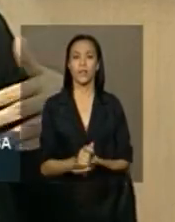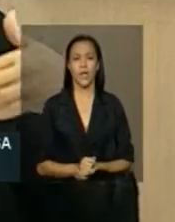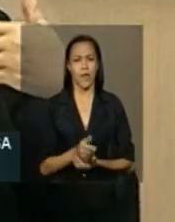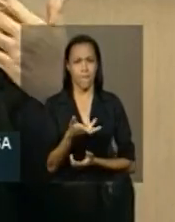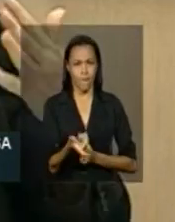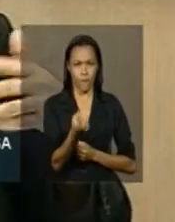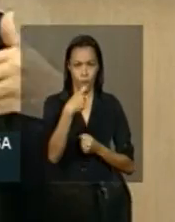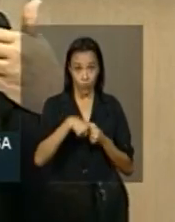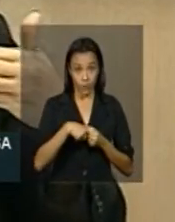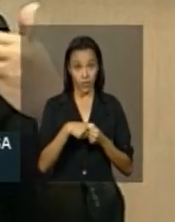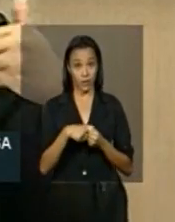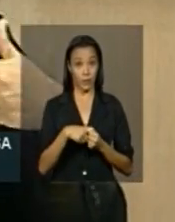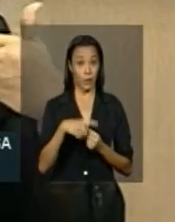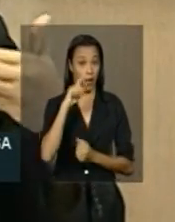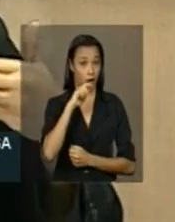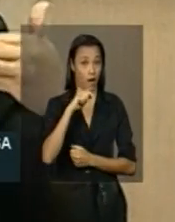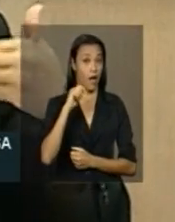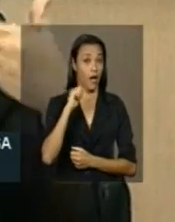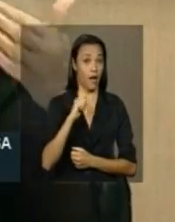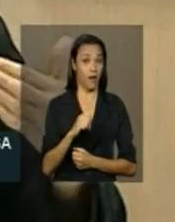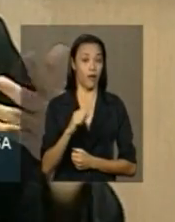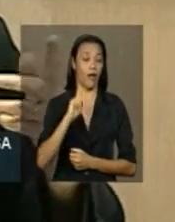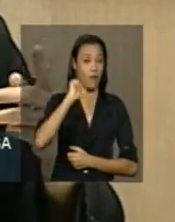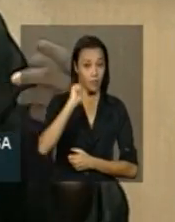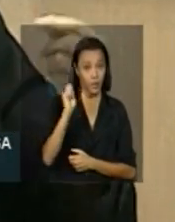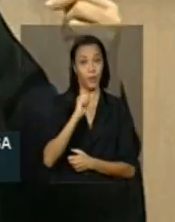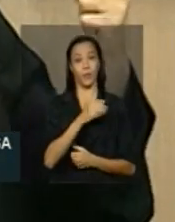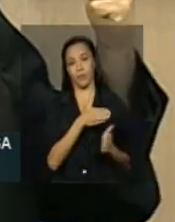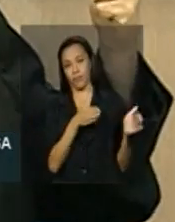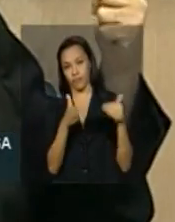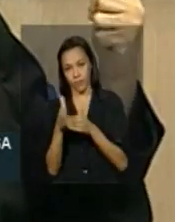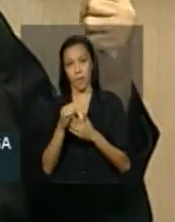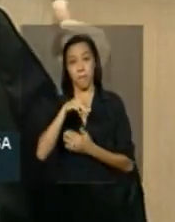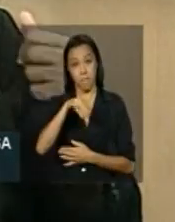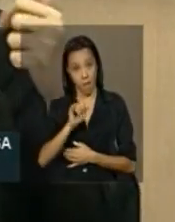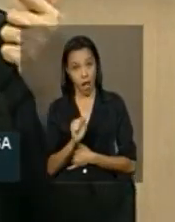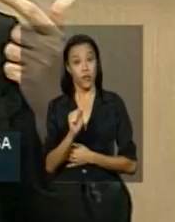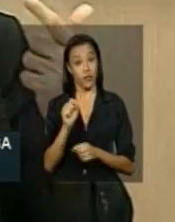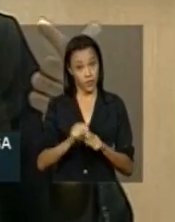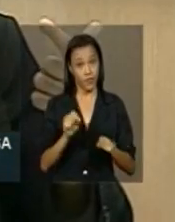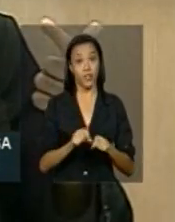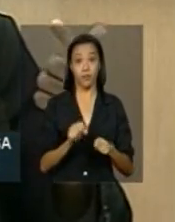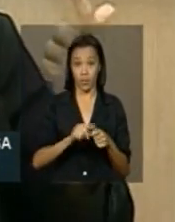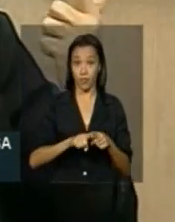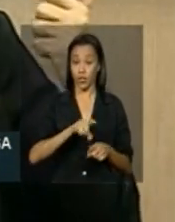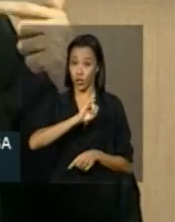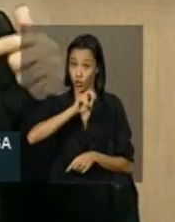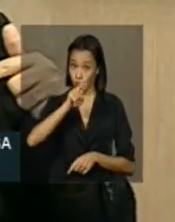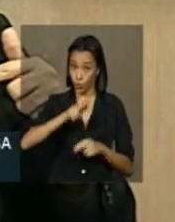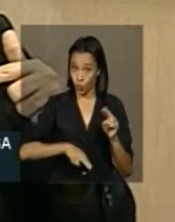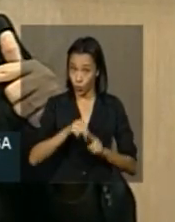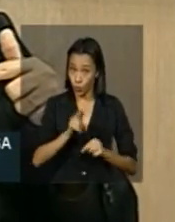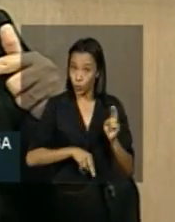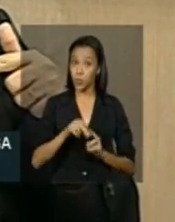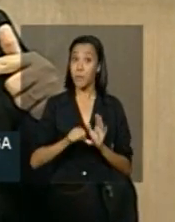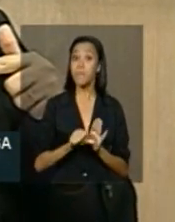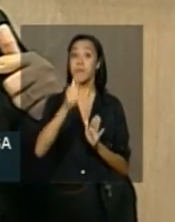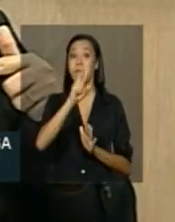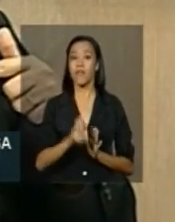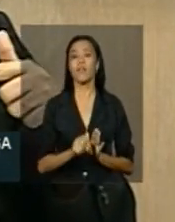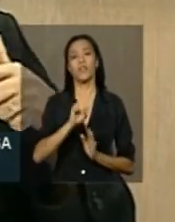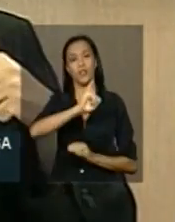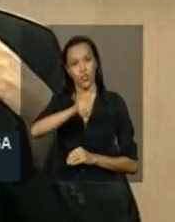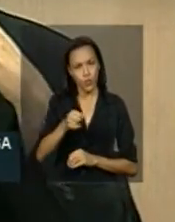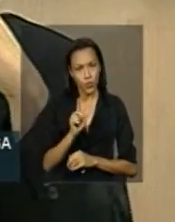recapitulando abril maio jun abril maio fazendo junho e pela primeira vez fazendo Julho